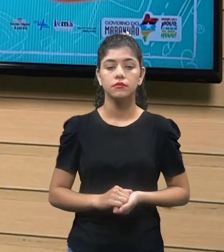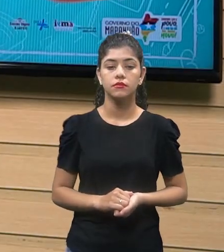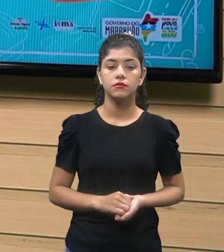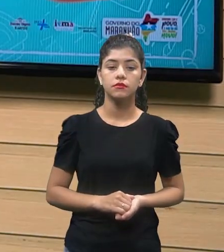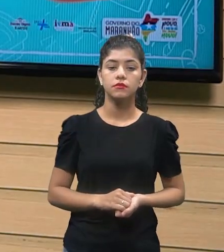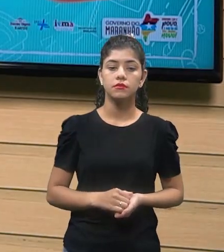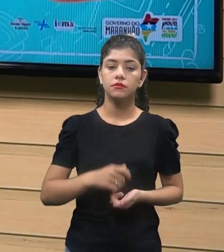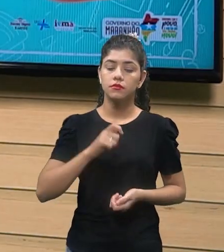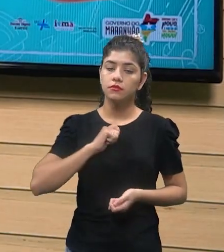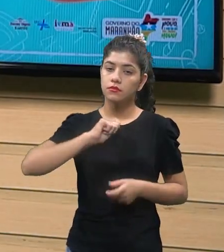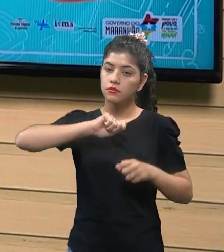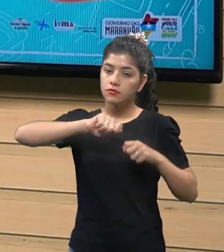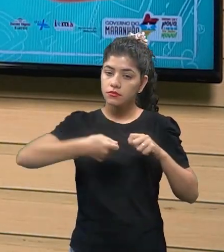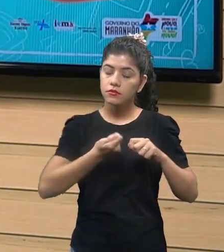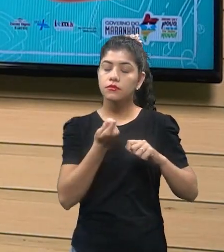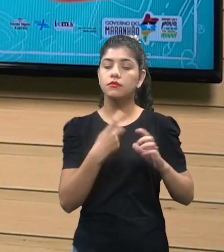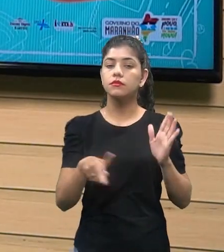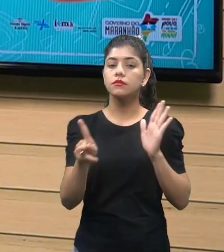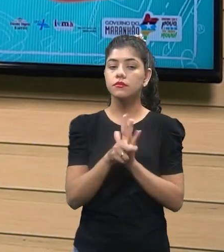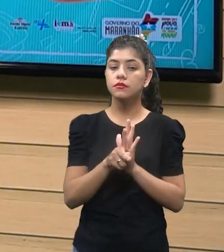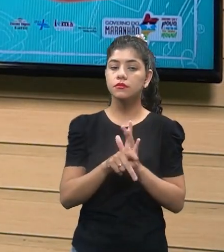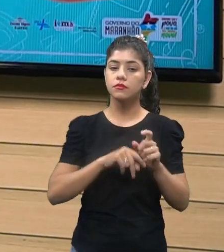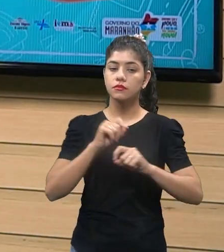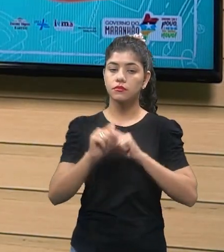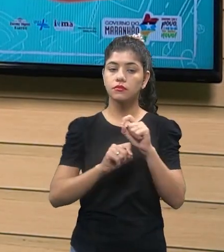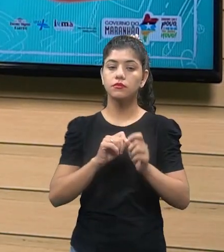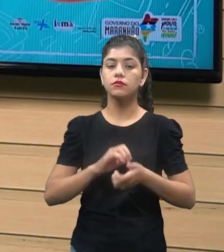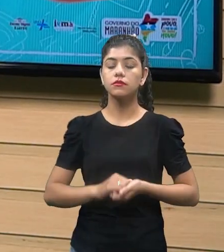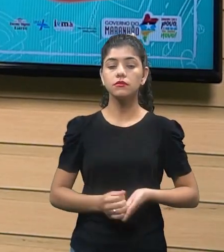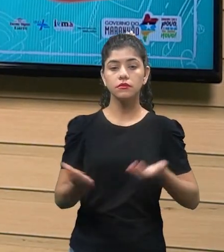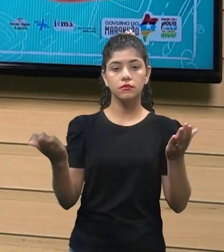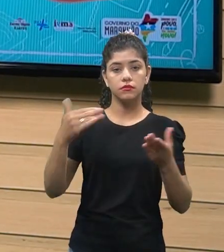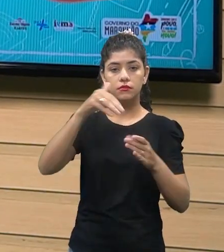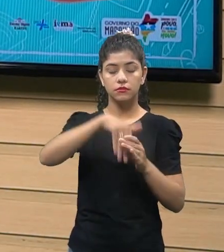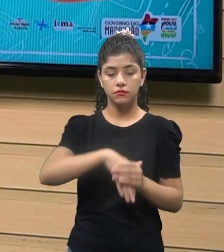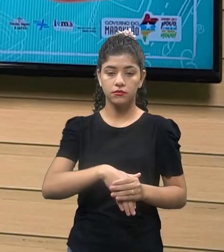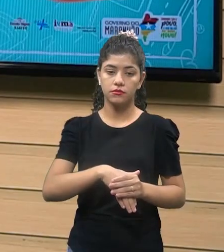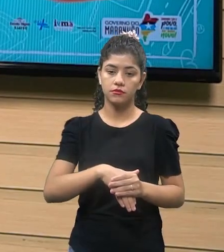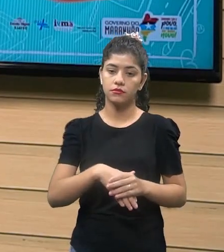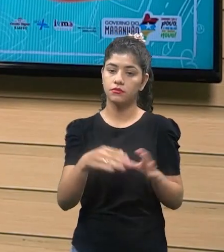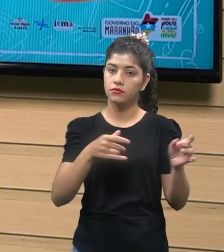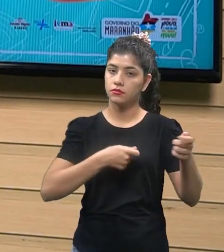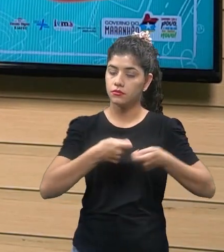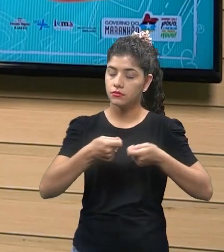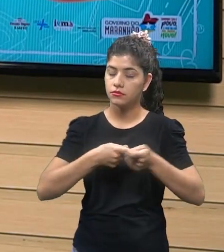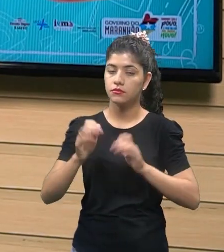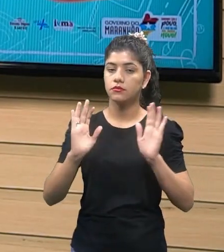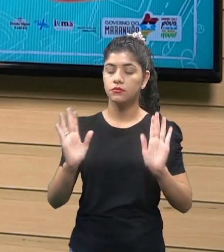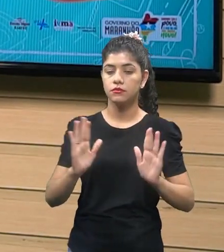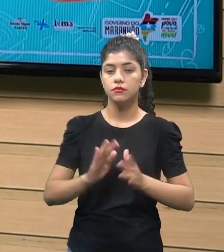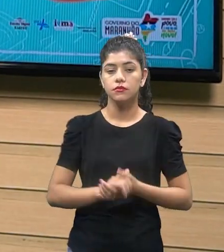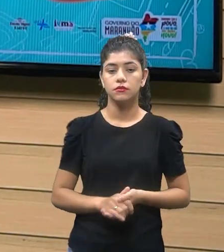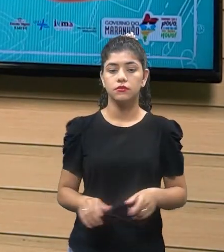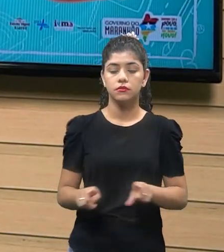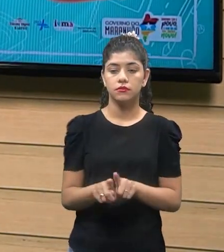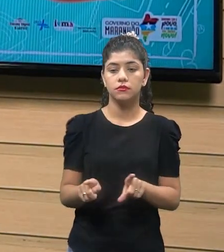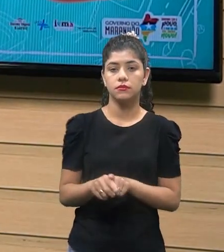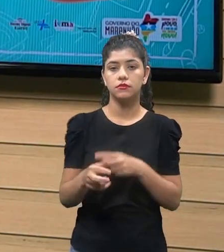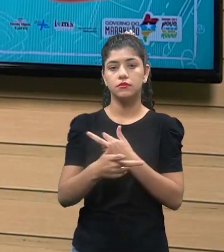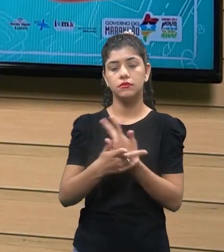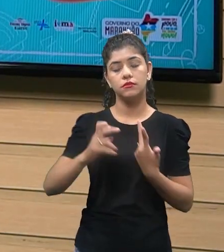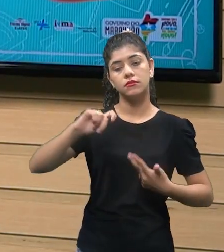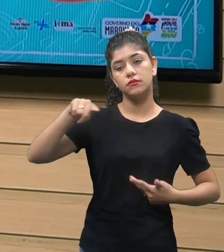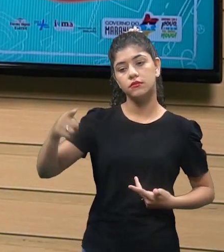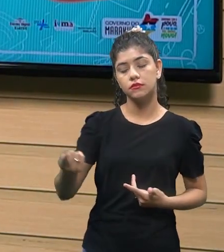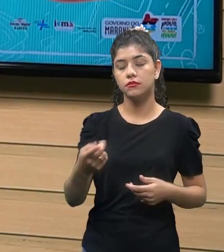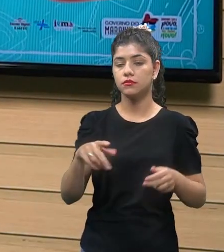Tá? Ele vai dar o torque específico, obviamente desde que esteja dentro da sua programação, além de outras